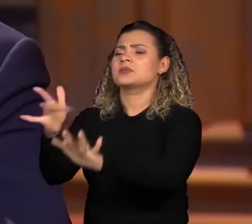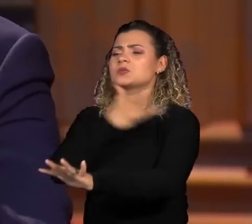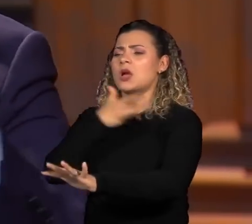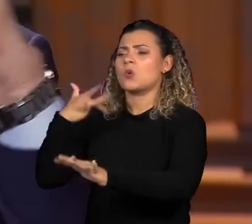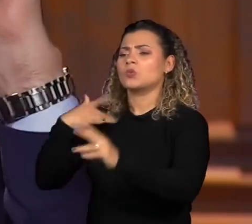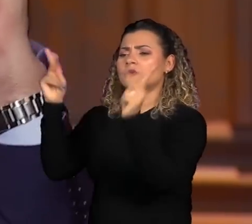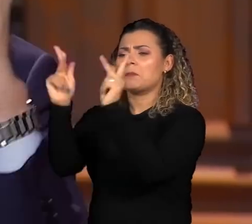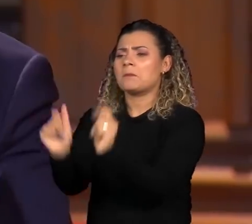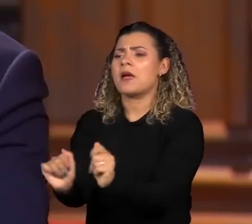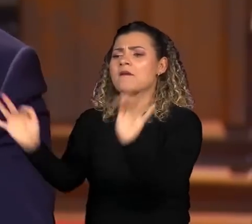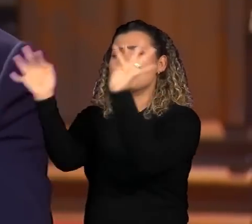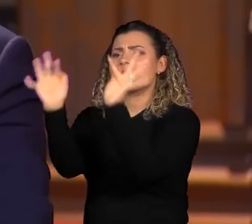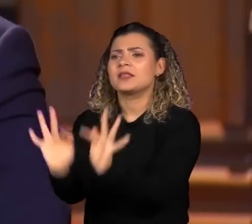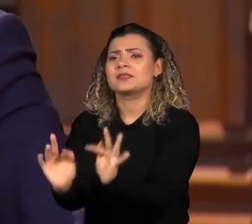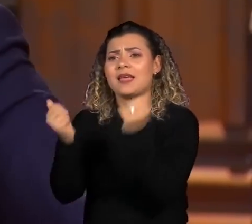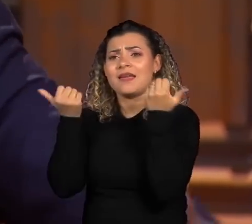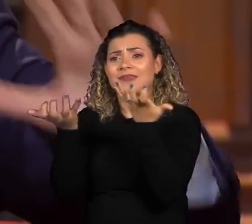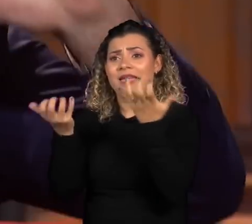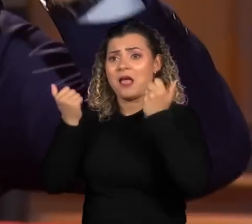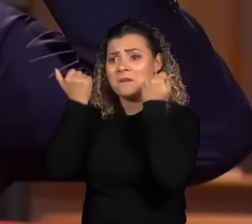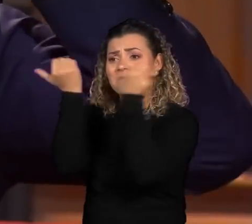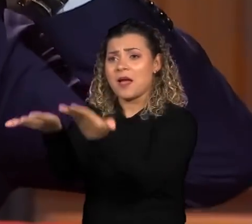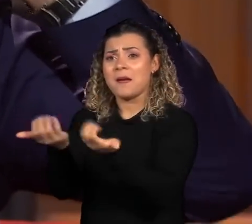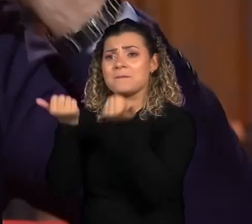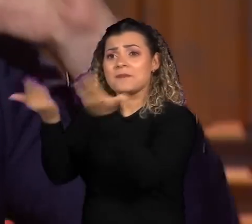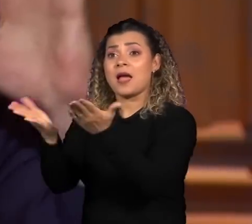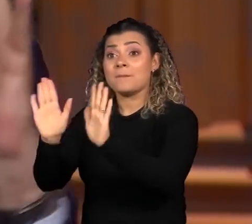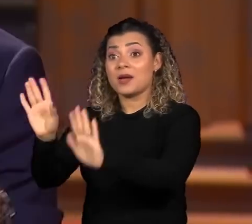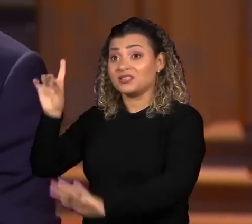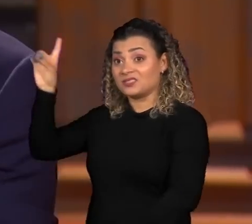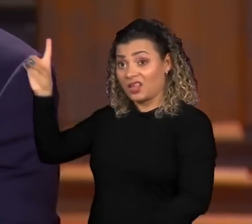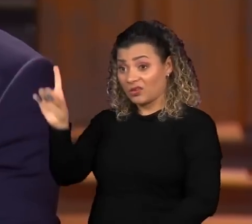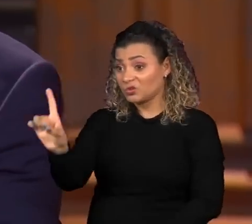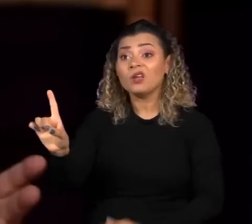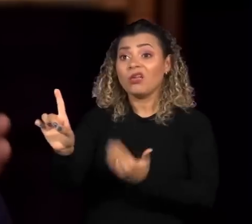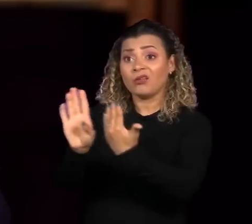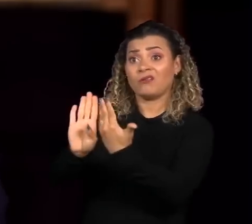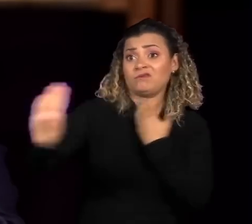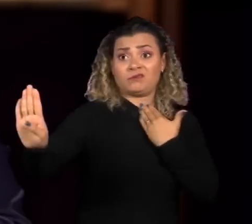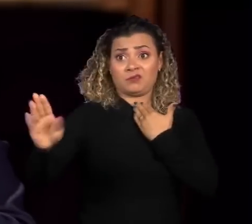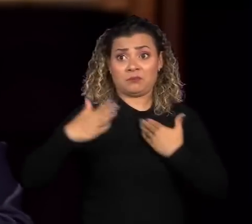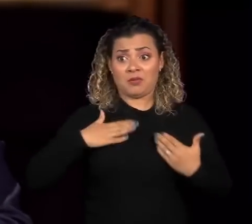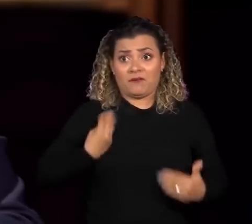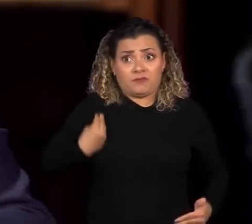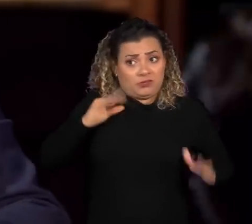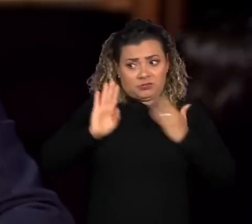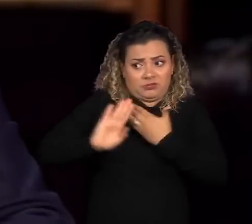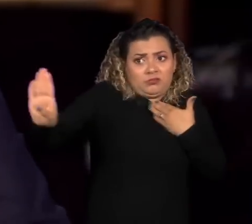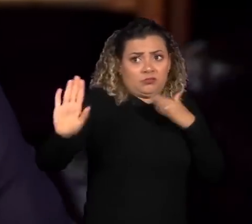saúde, paz, felicidade, mas que Deus te leve para longe da minha vida.